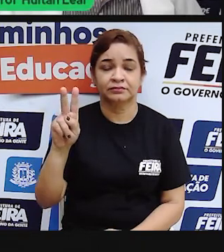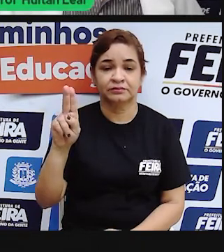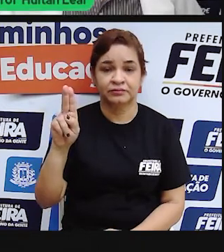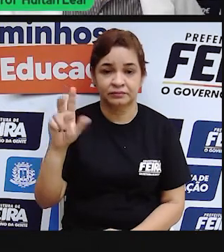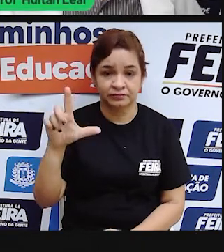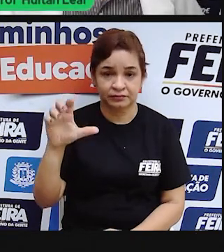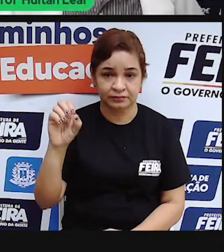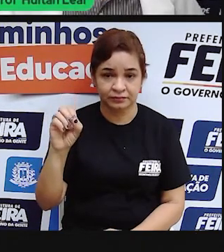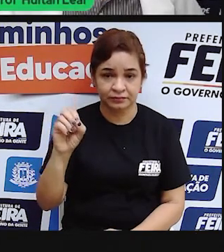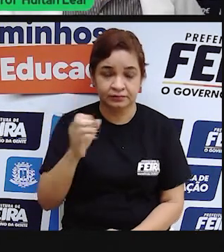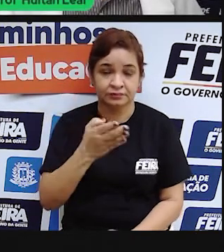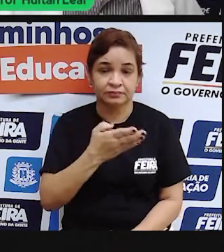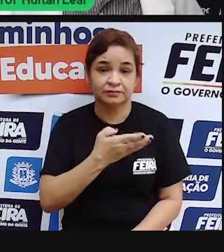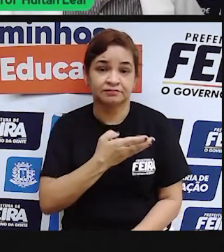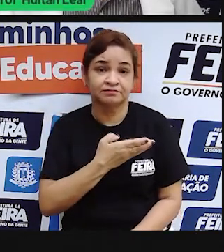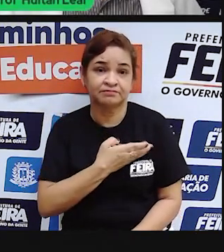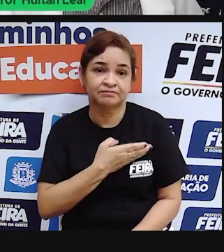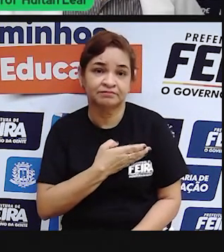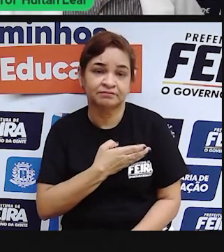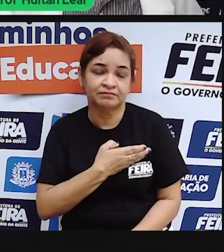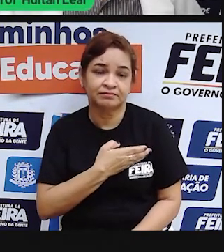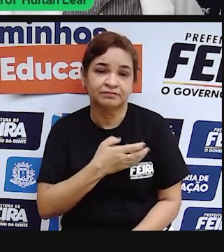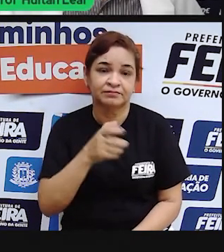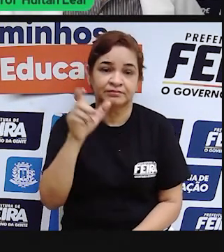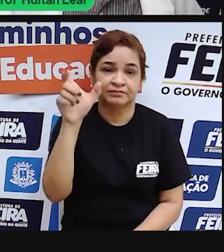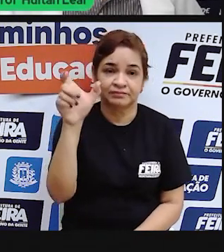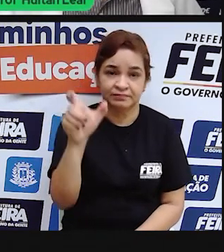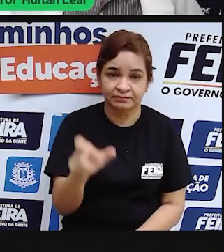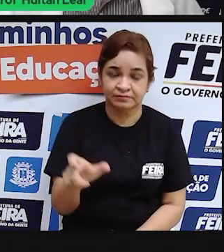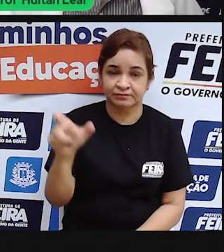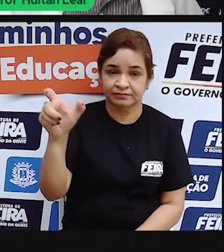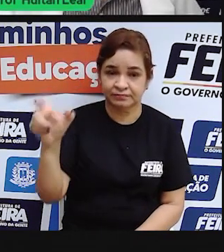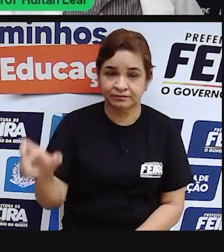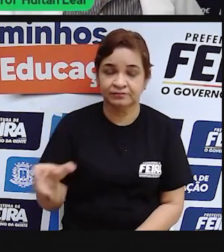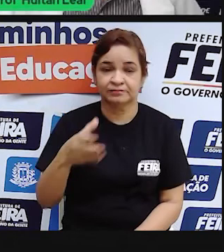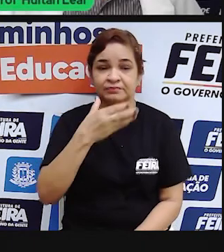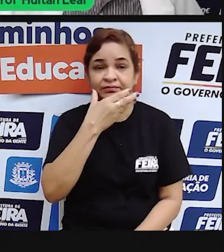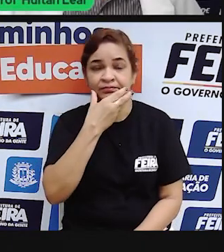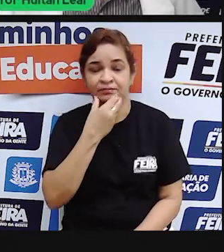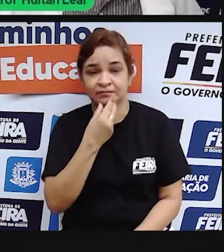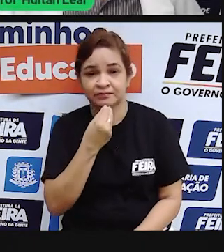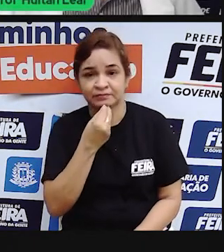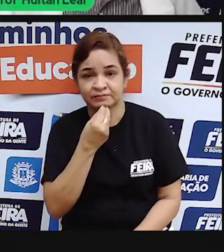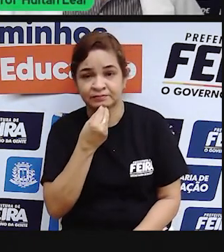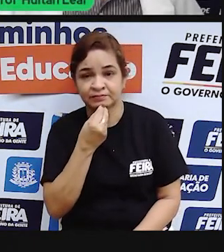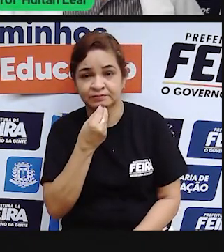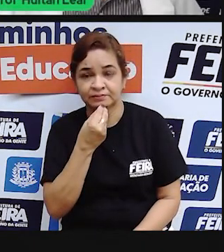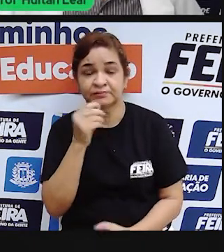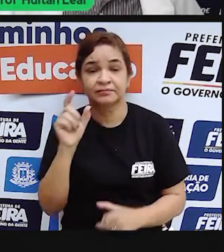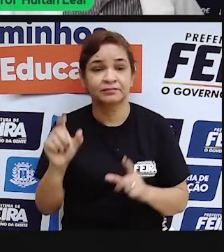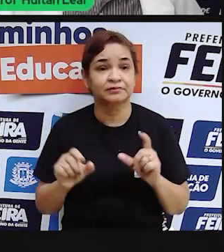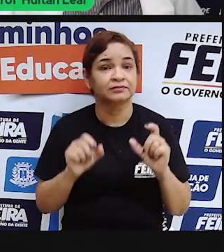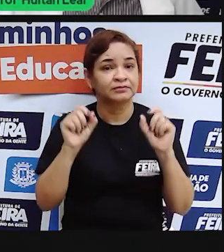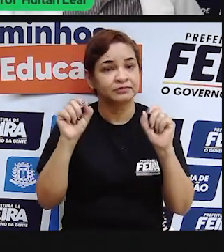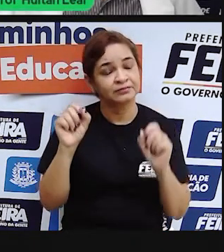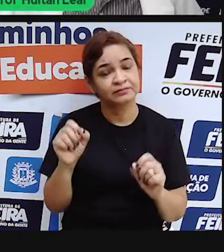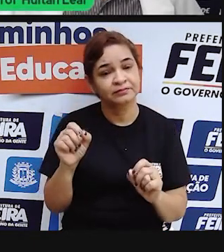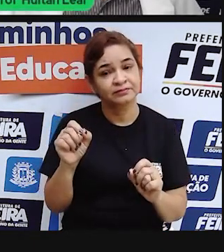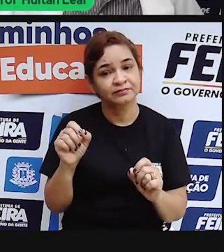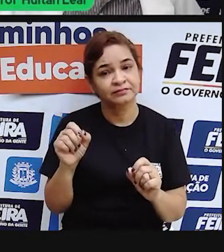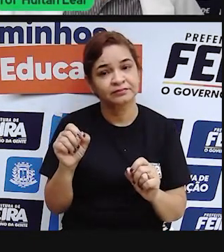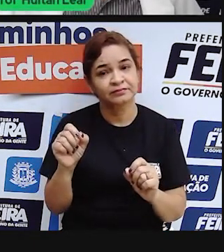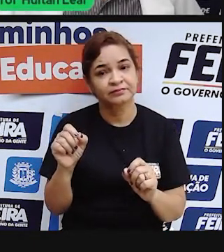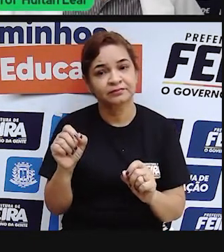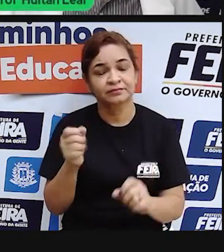da relação entre Pedro e Paulo? Eles poderiam ser irmãos. Mas, no caso, a característica da amizade,